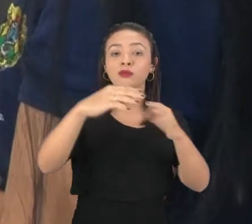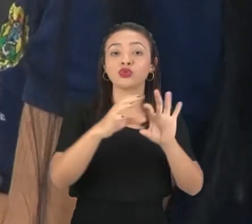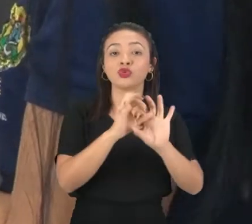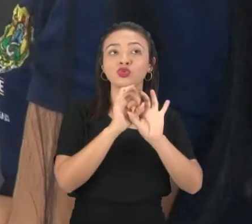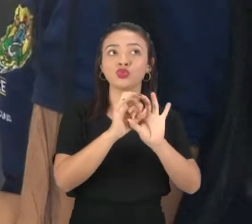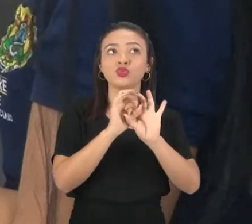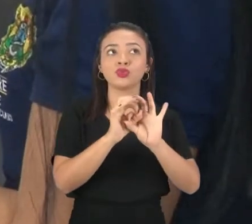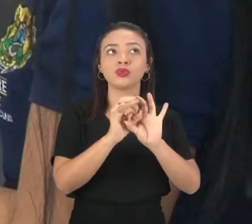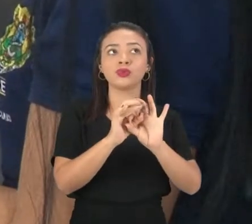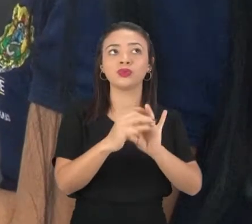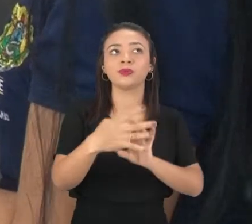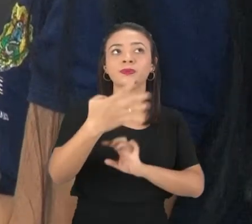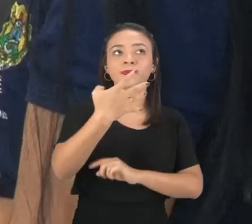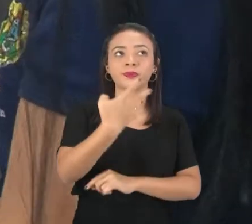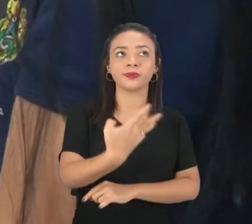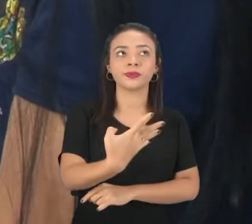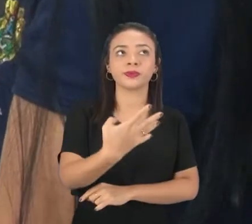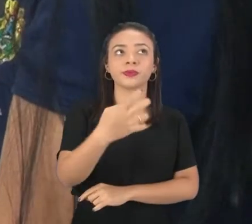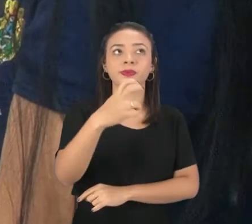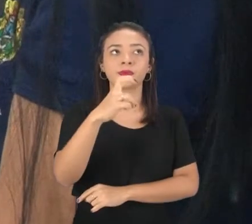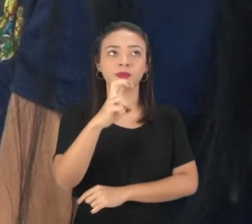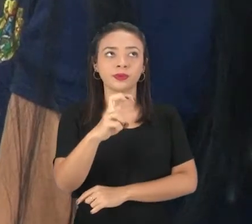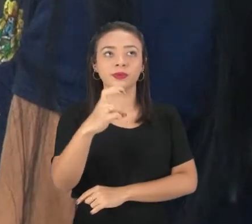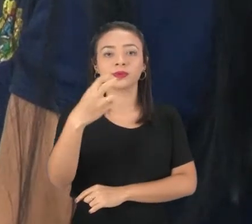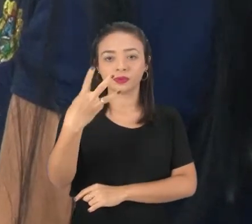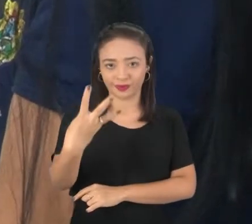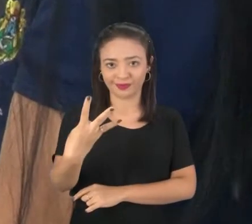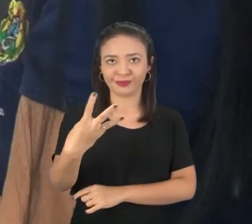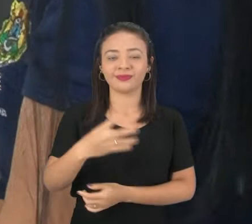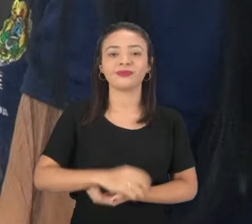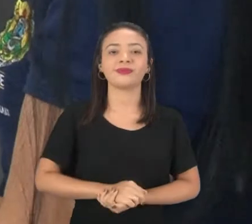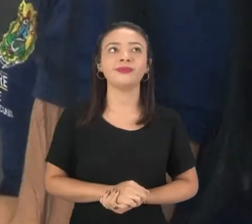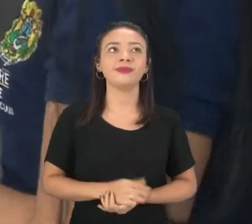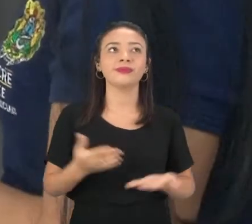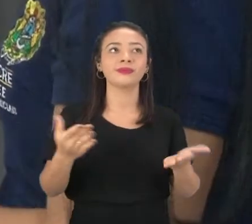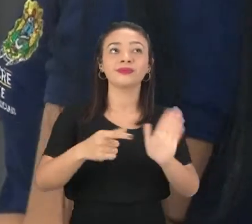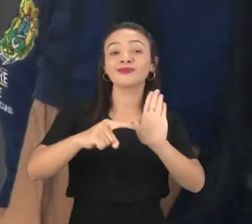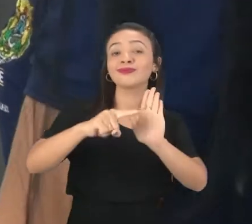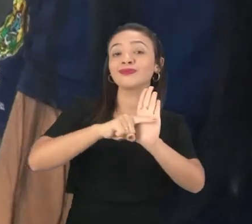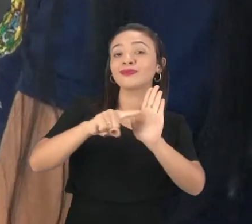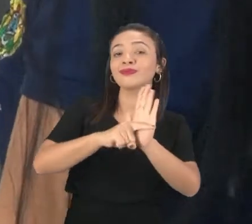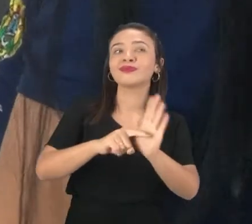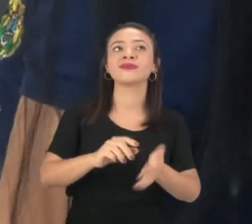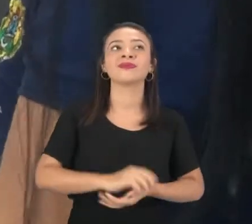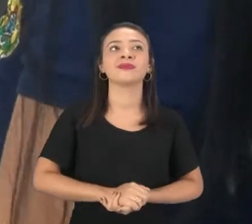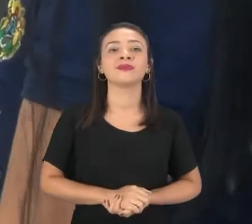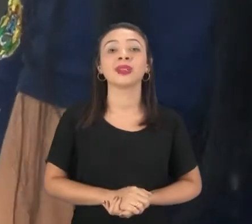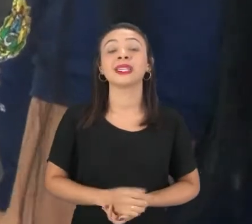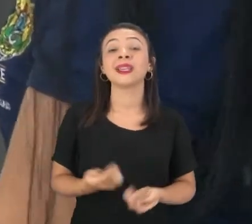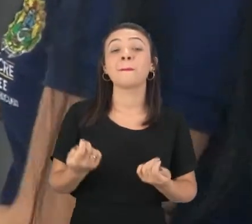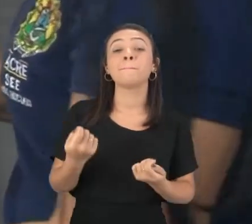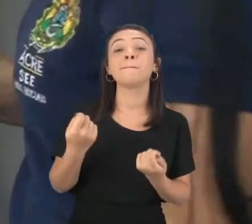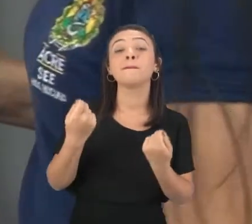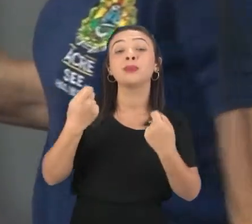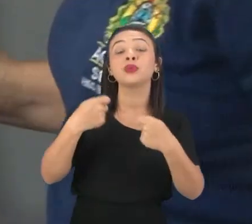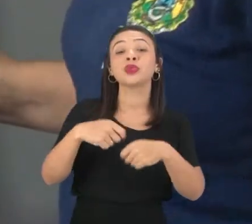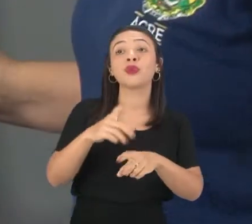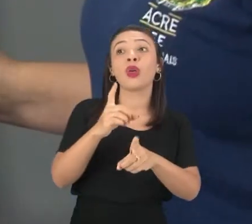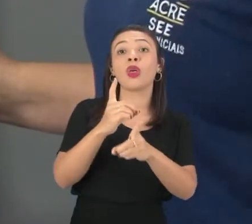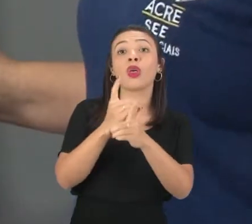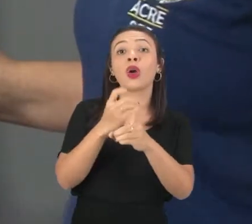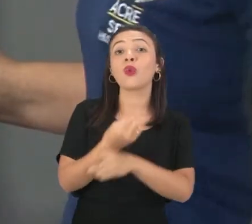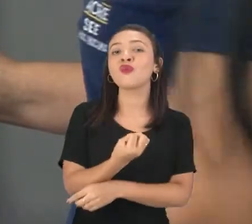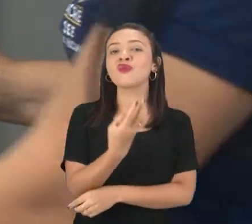Margaridas que eu já sei que é isso aí ó ó ó e vou subir aí para mim descobrir o valor